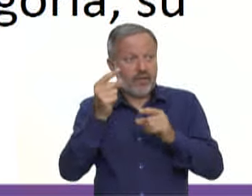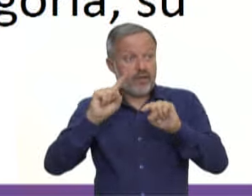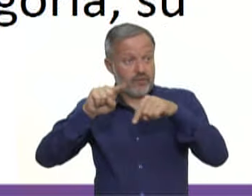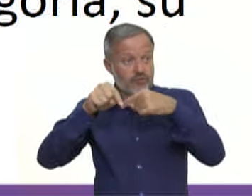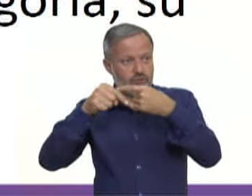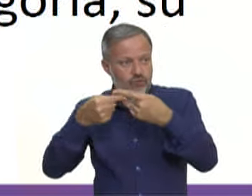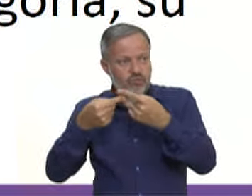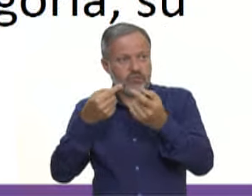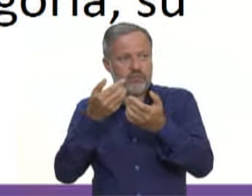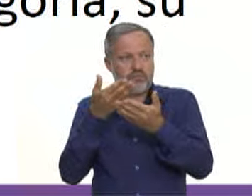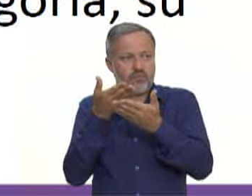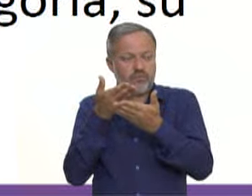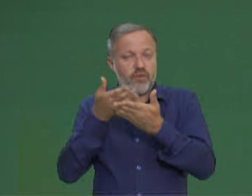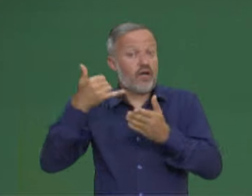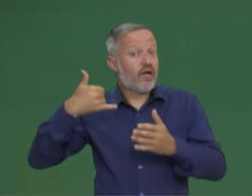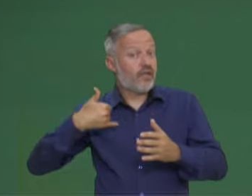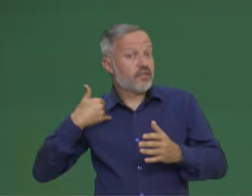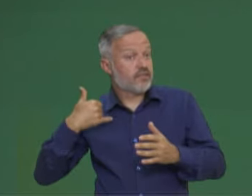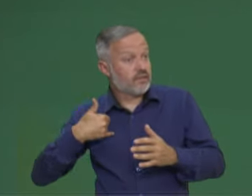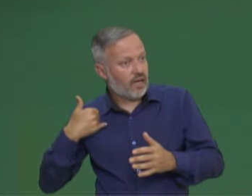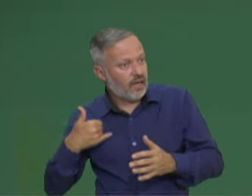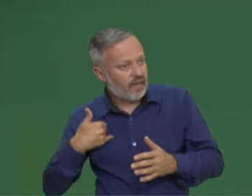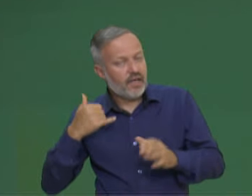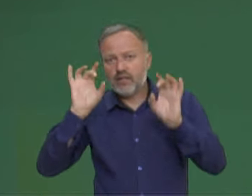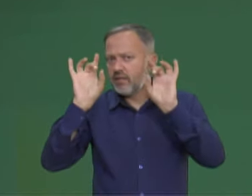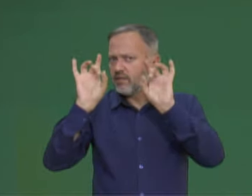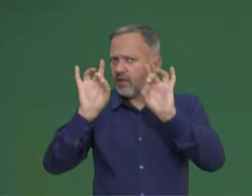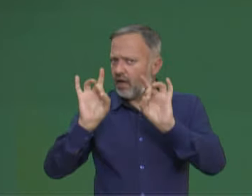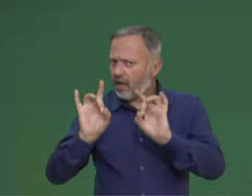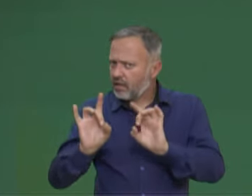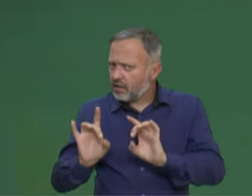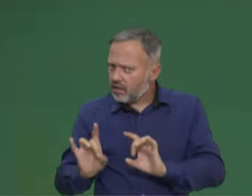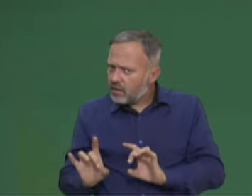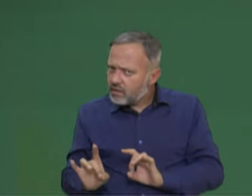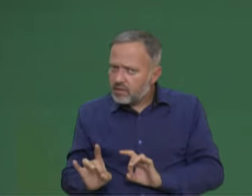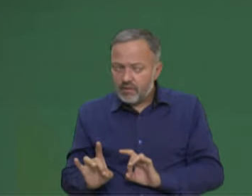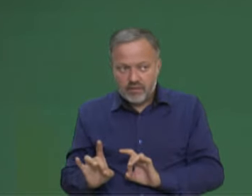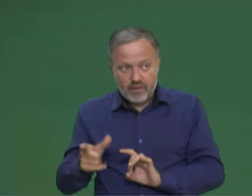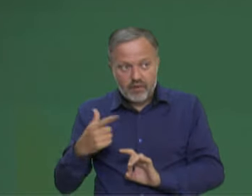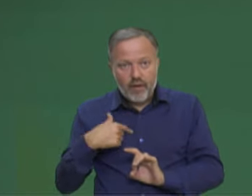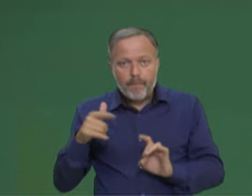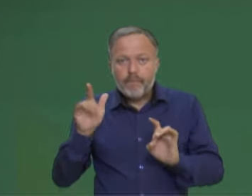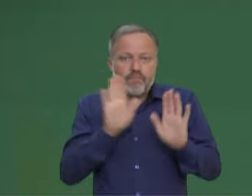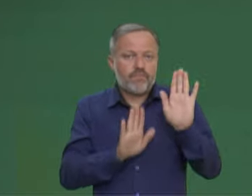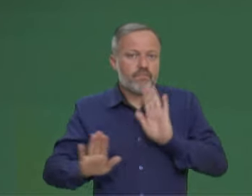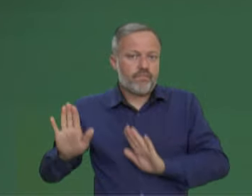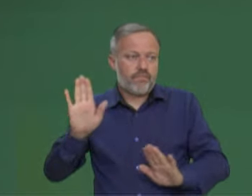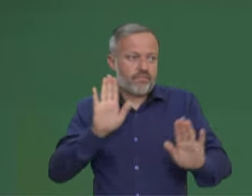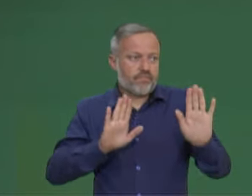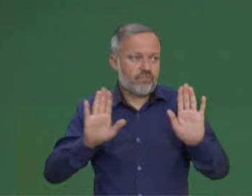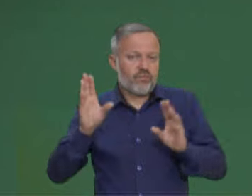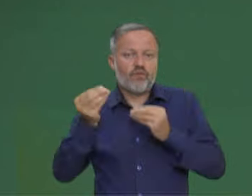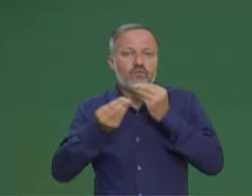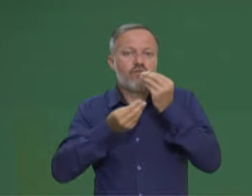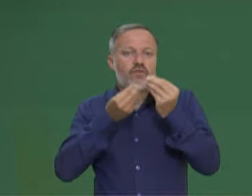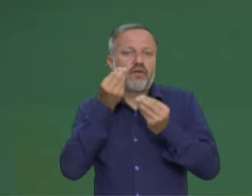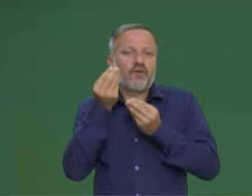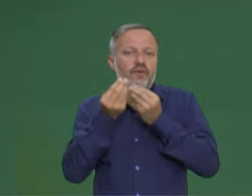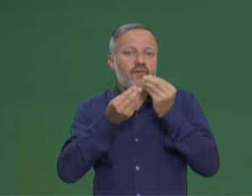outras características. Então eu vou cuidar, eu vou dosar, eu vou cuidar com o modo como eu